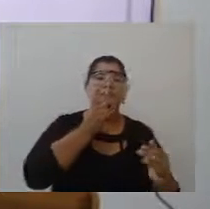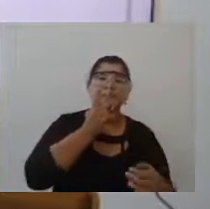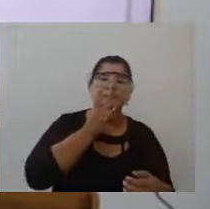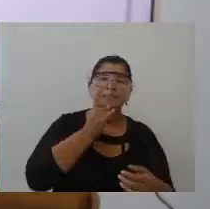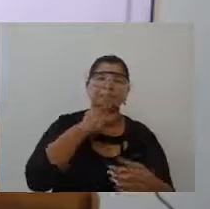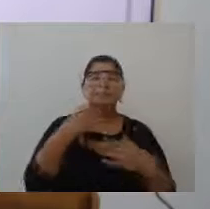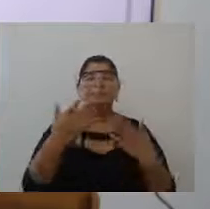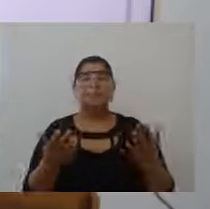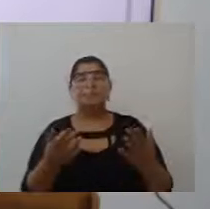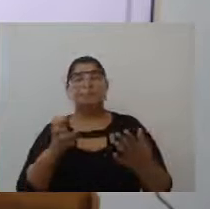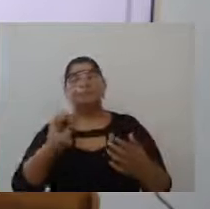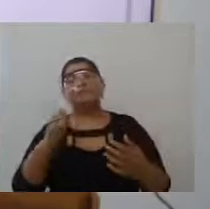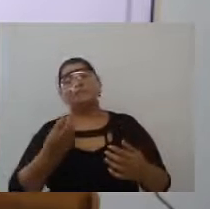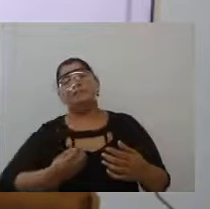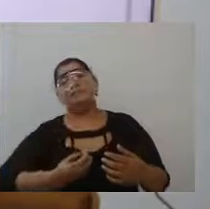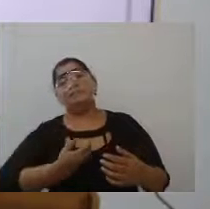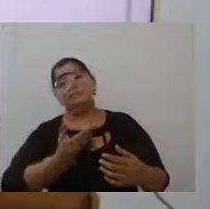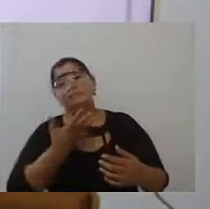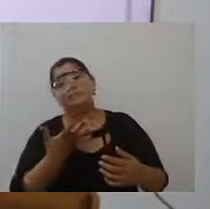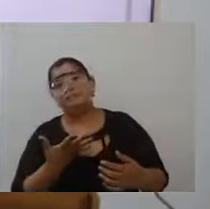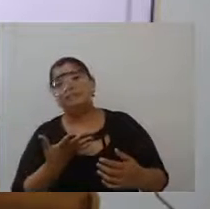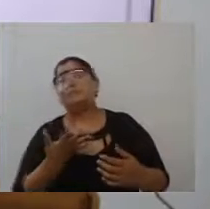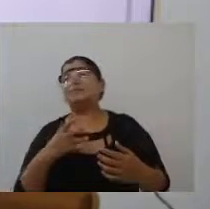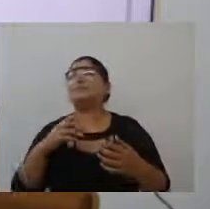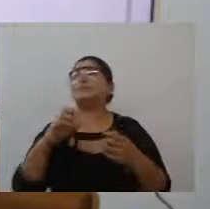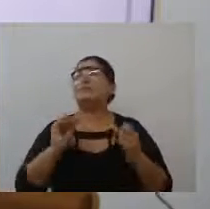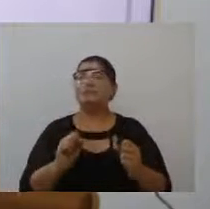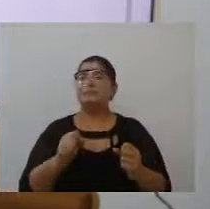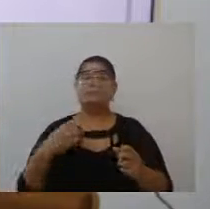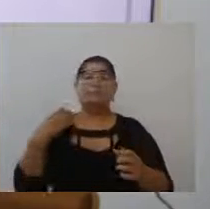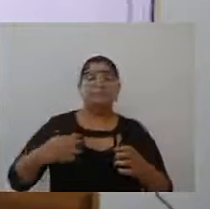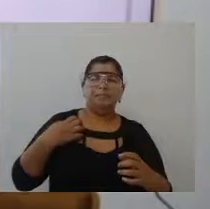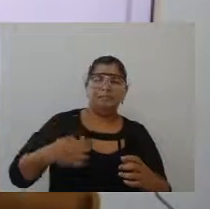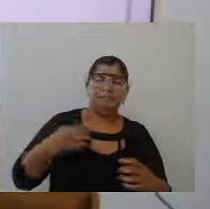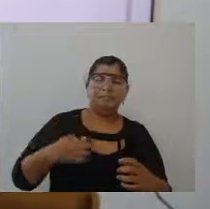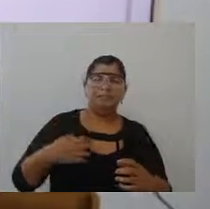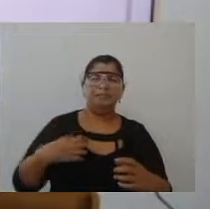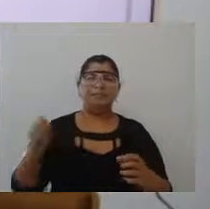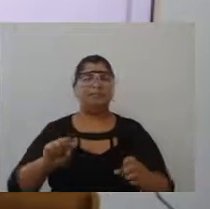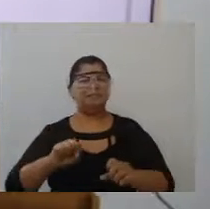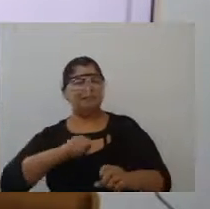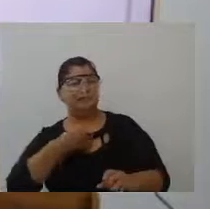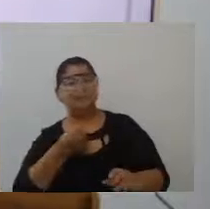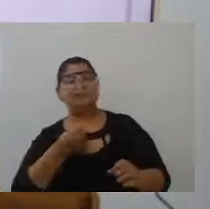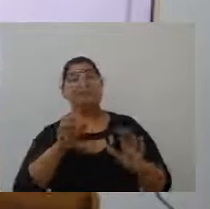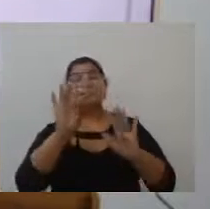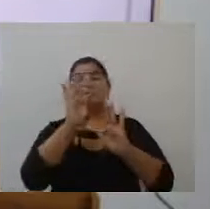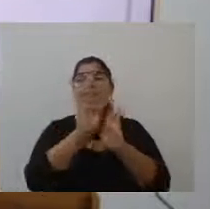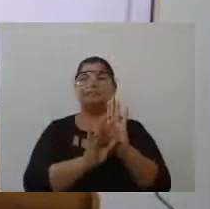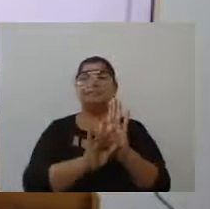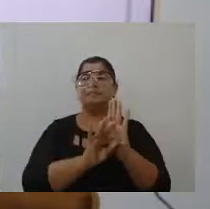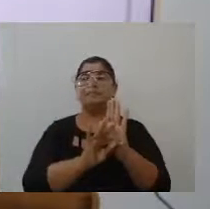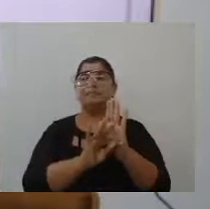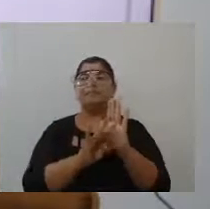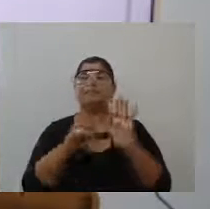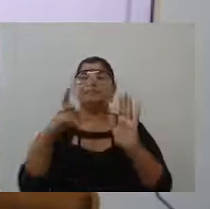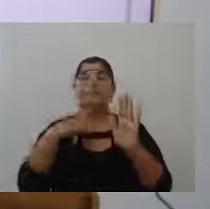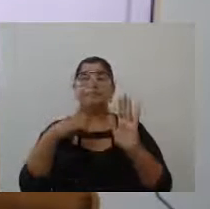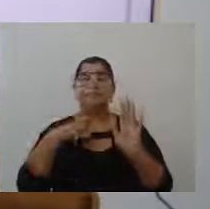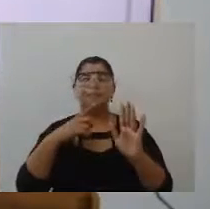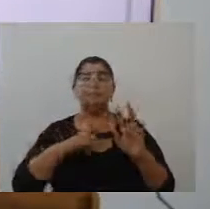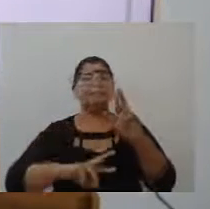você pode se emocionar, você pode se irritar, você pode se revoltar com o texto. Veja que há uma